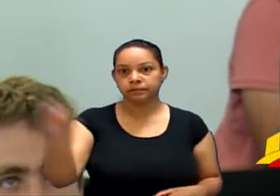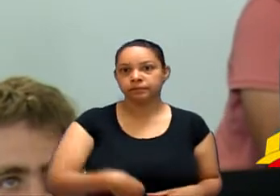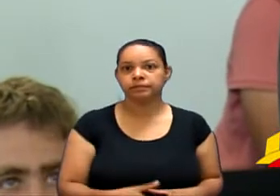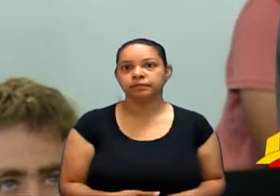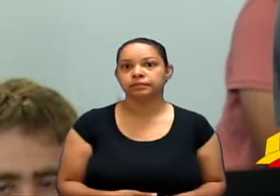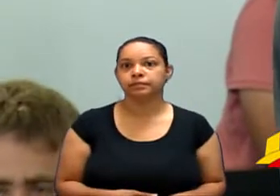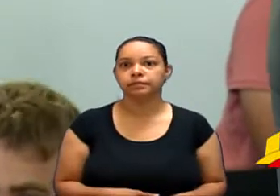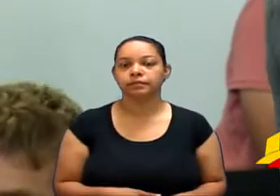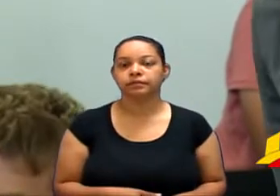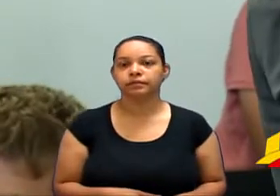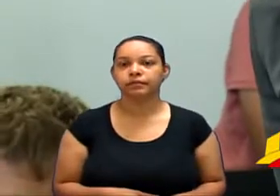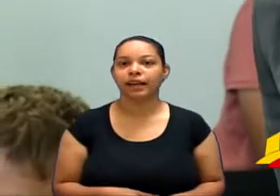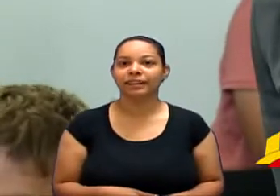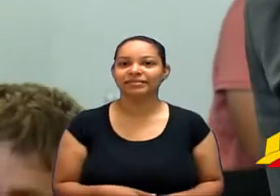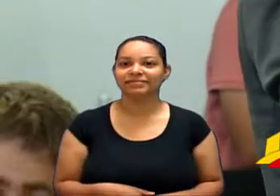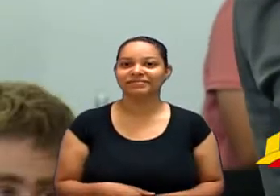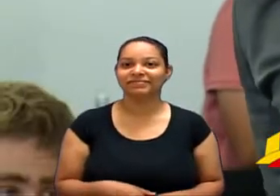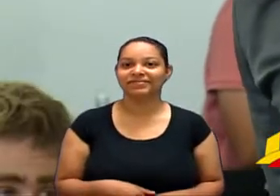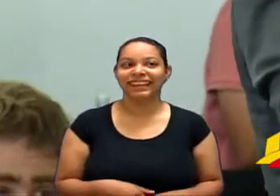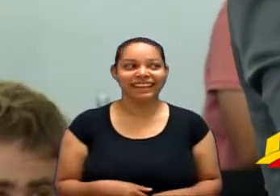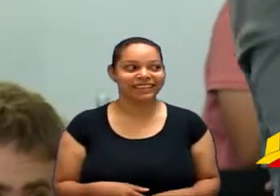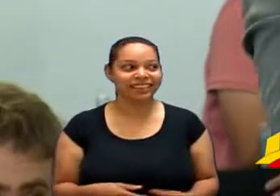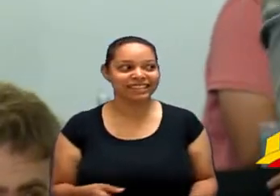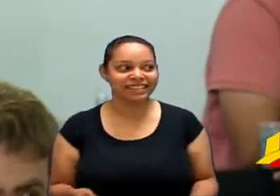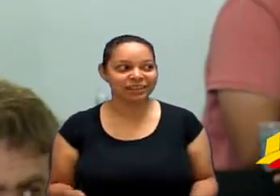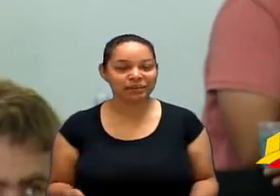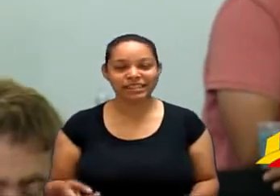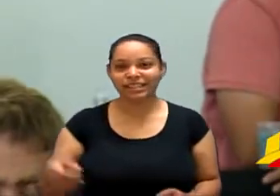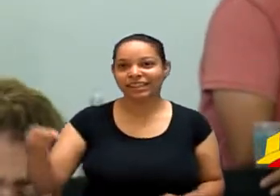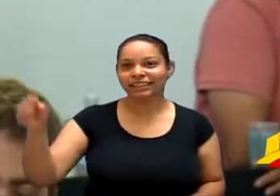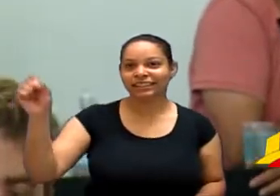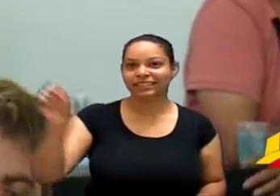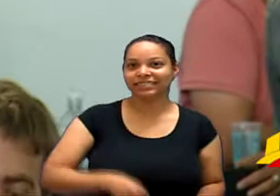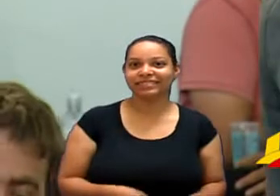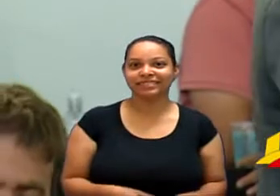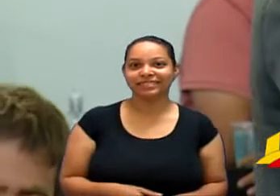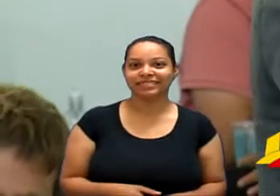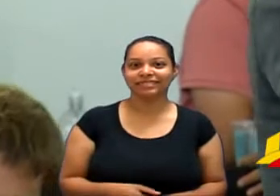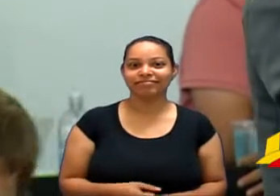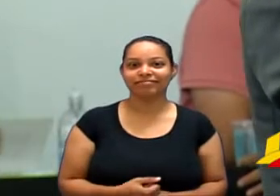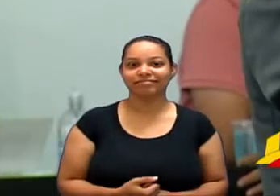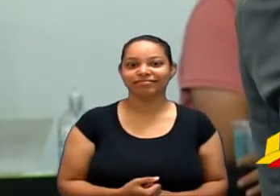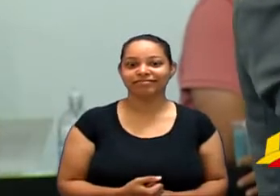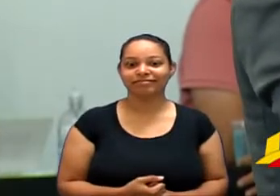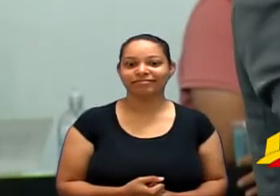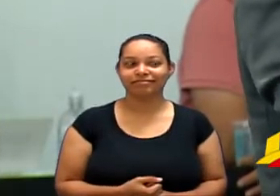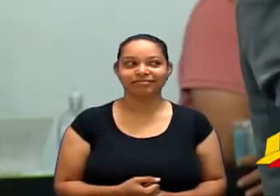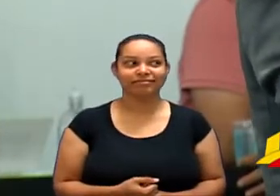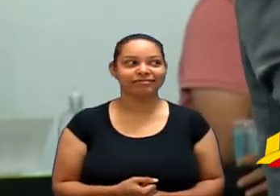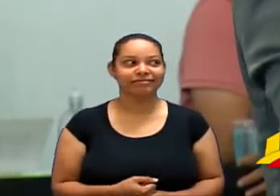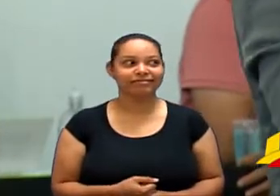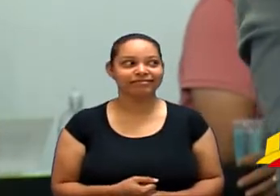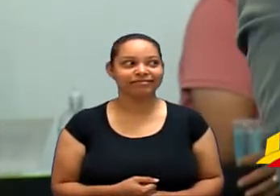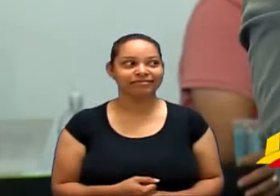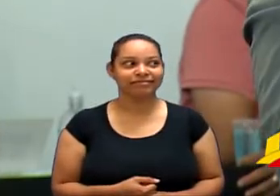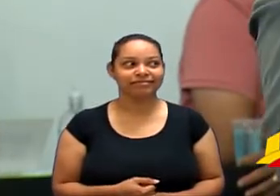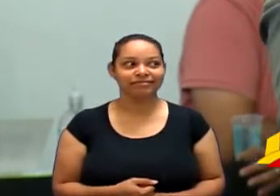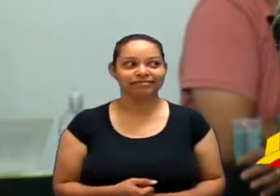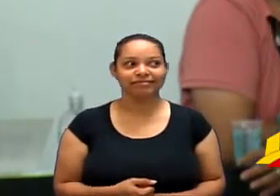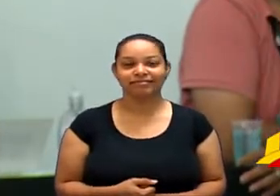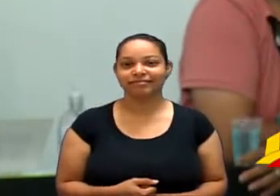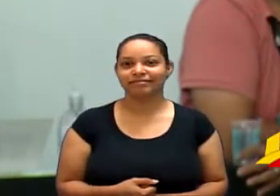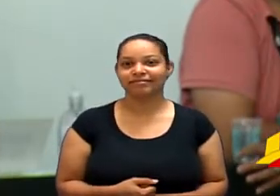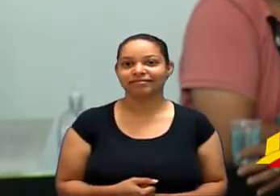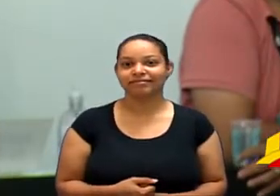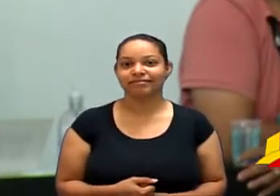o projeto ou não pense bem Dilan vai acatar o projeto ou não porque muitas coisas aqui a gente fica engessado não podem mas